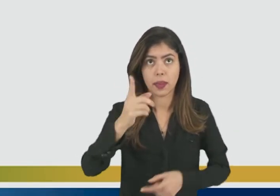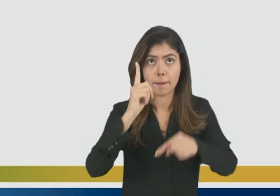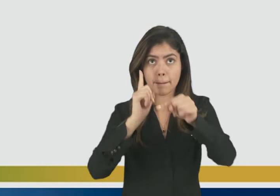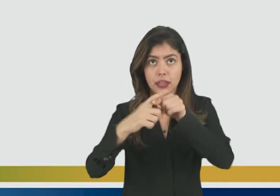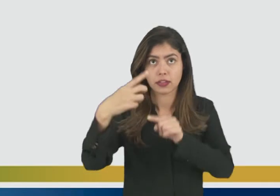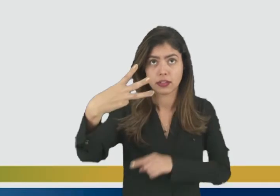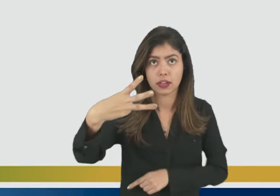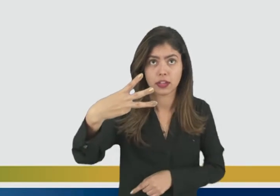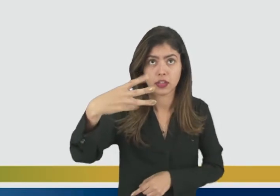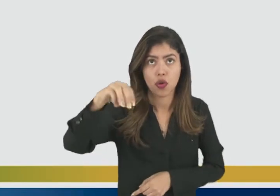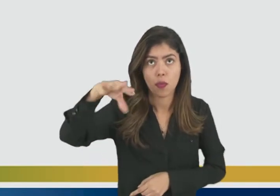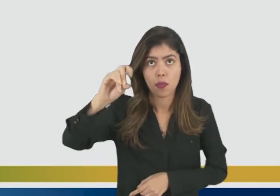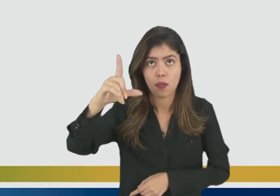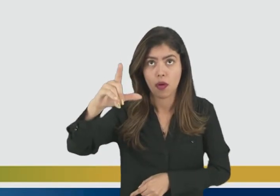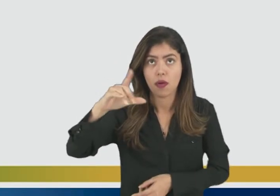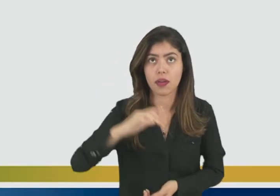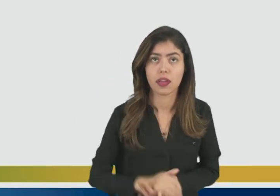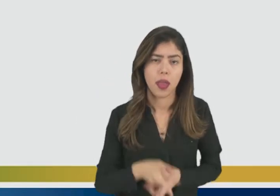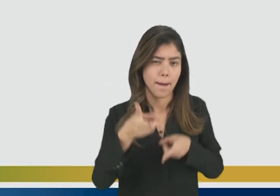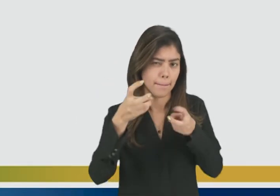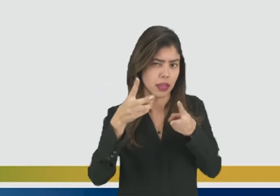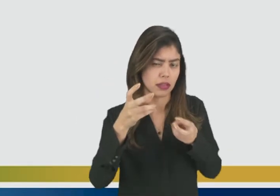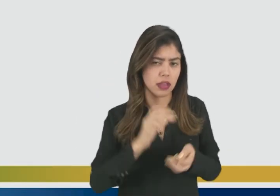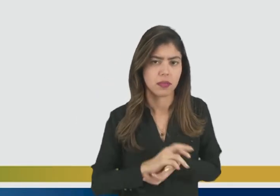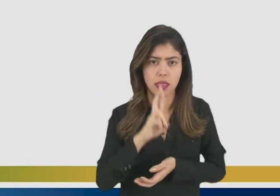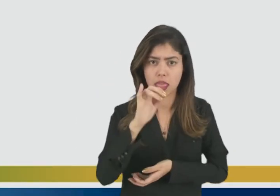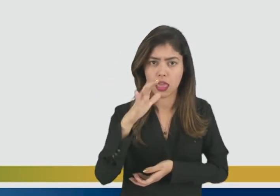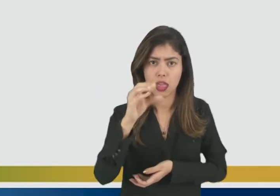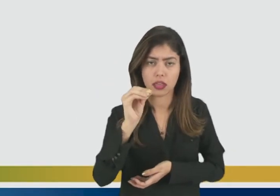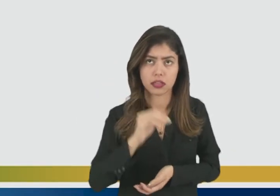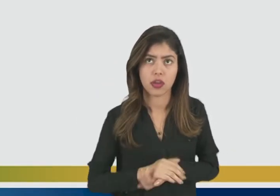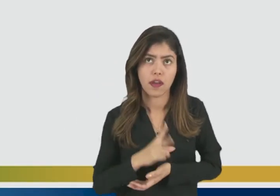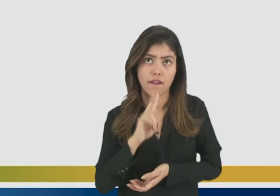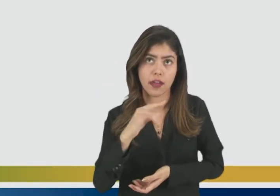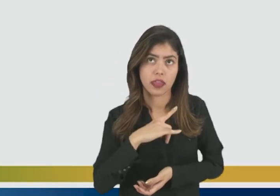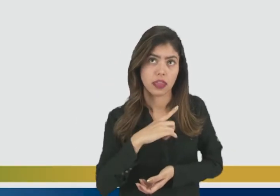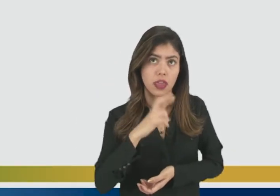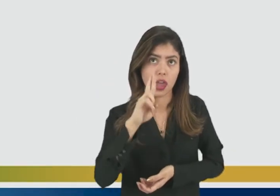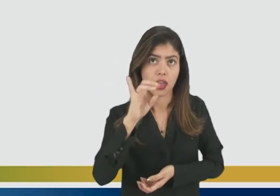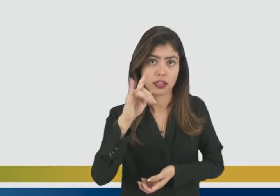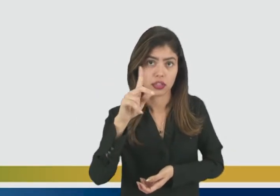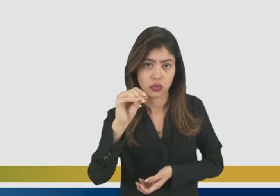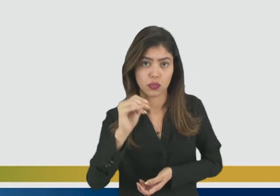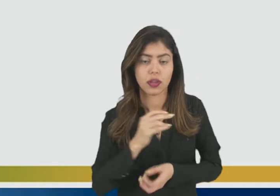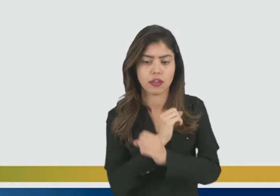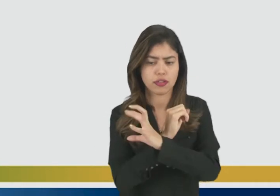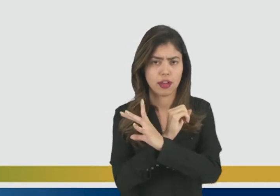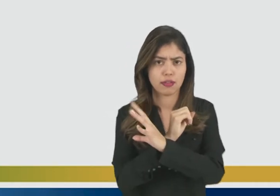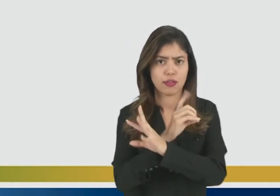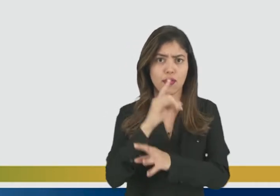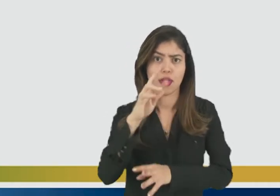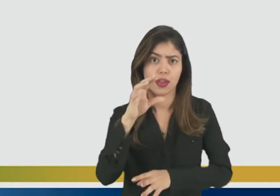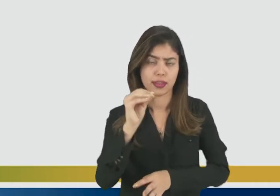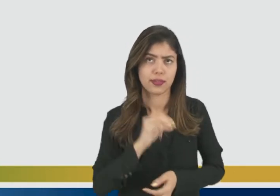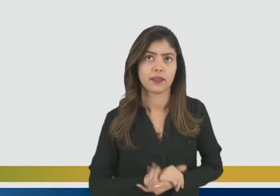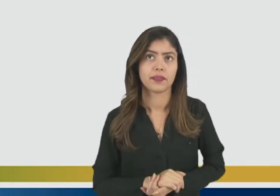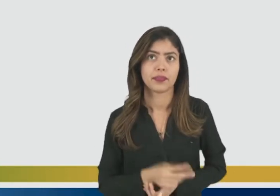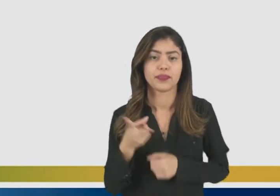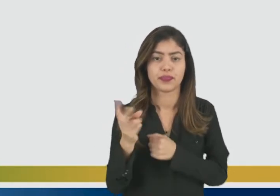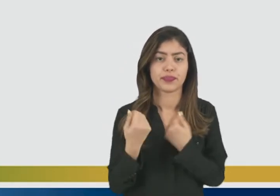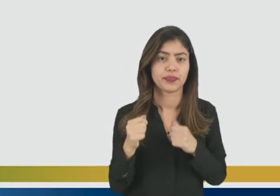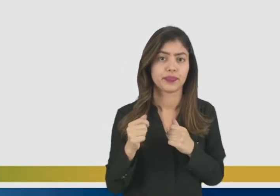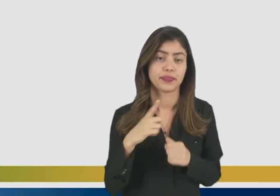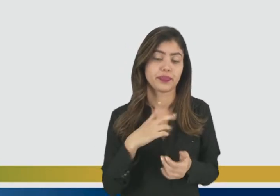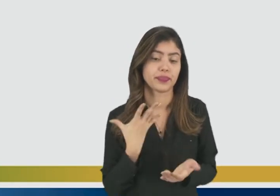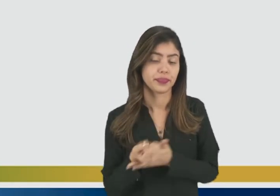3 mols de ácido clorídrico. Perceba na reação que nós temos 3 mols de ácido clorídrico. Então é necessário pegar essa